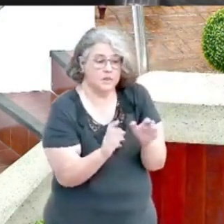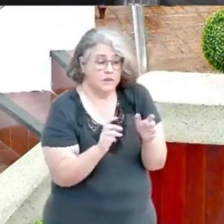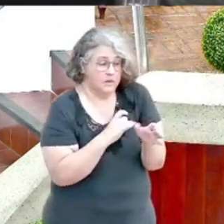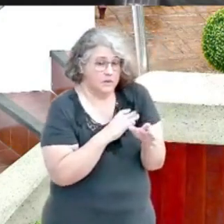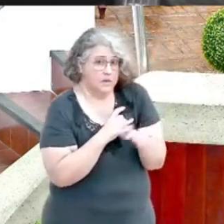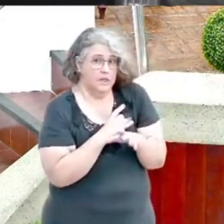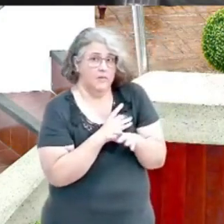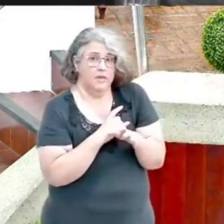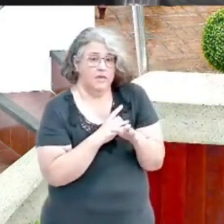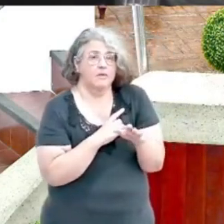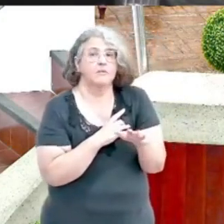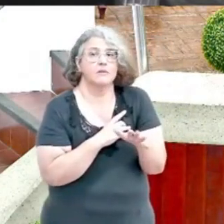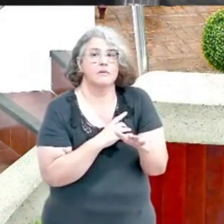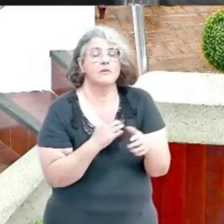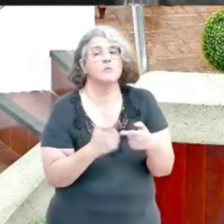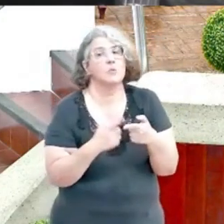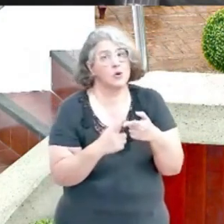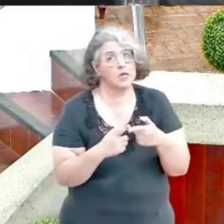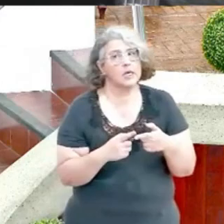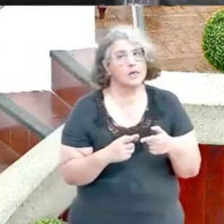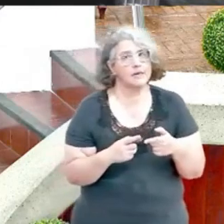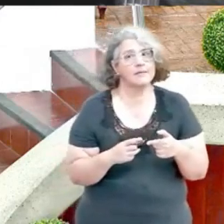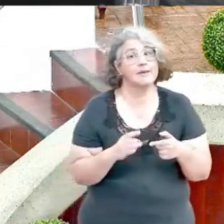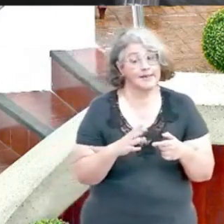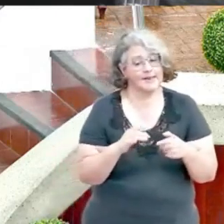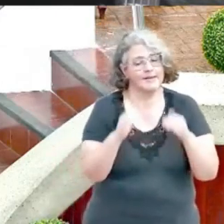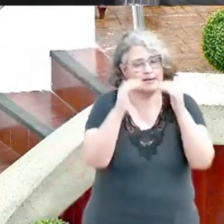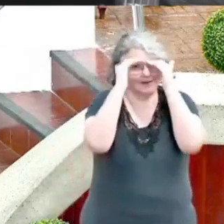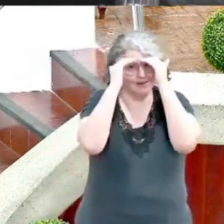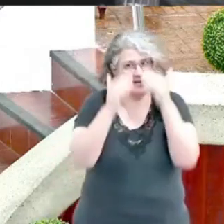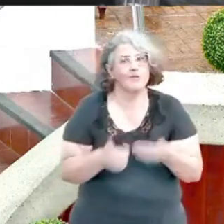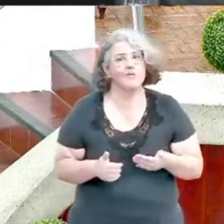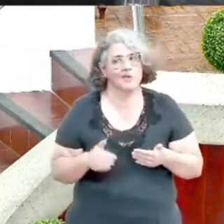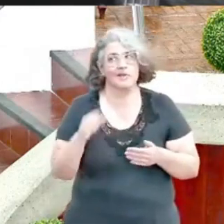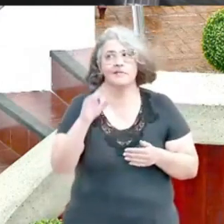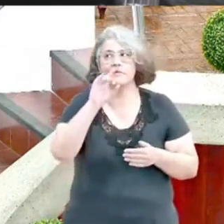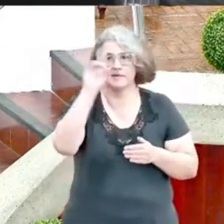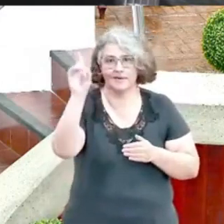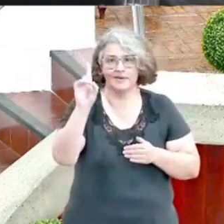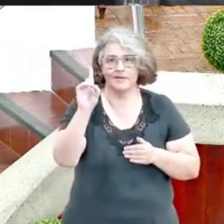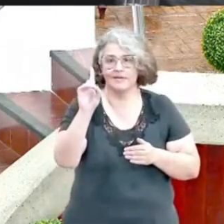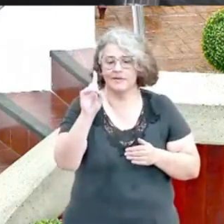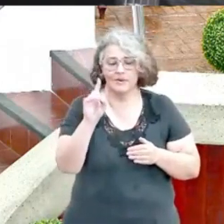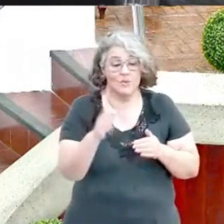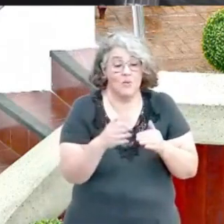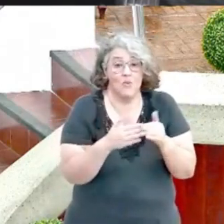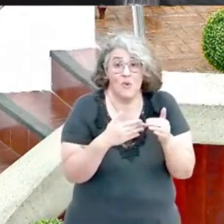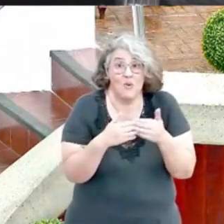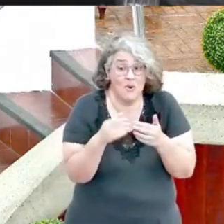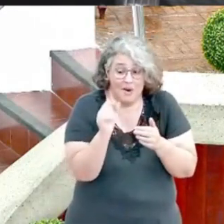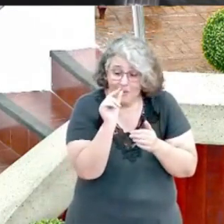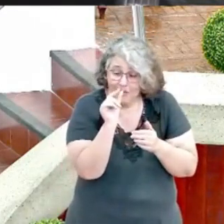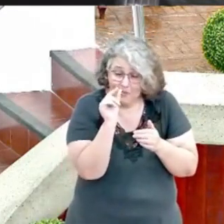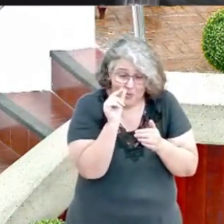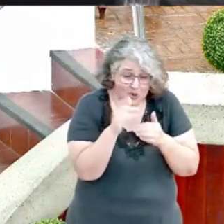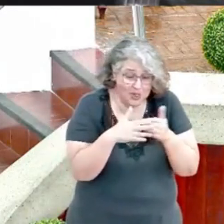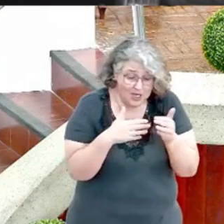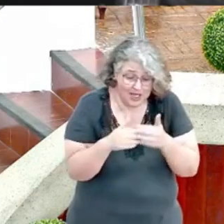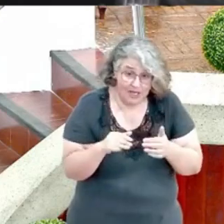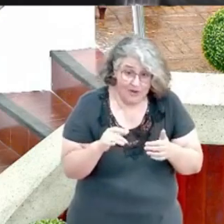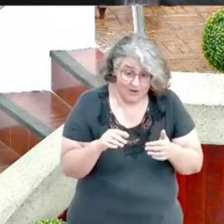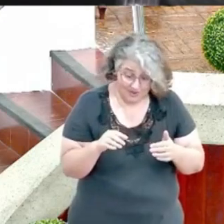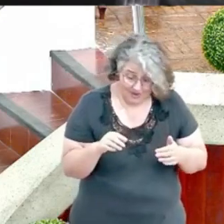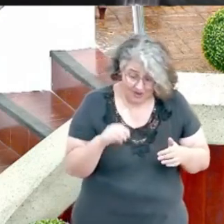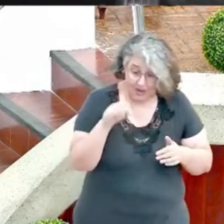ele sabia que se ele desobedecesse às ordens de Deus, no menor detalhe, no momento que ele colocasse o seu pé naquele